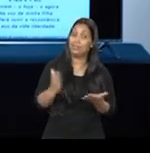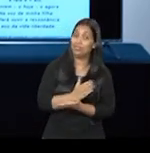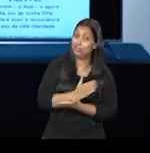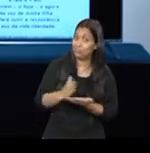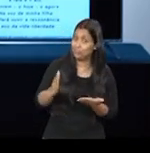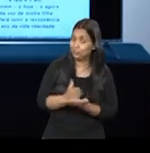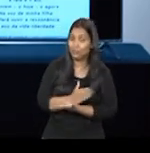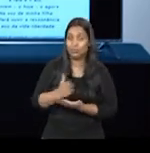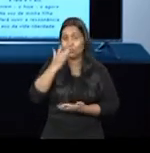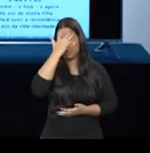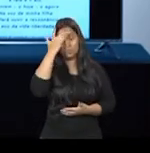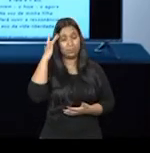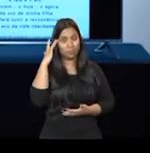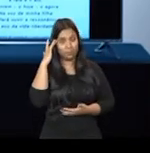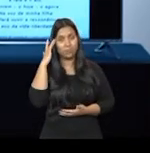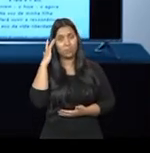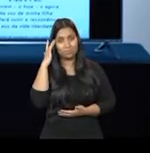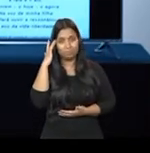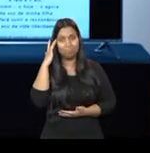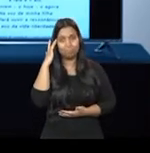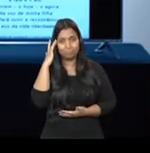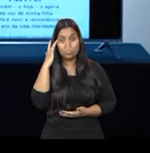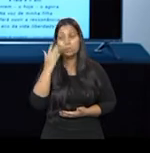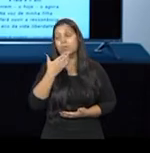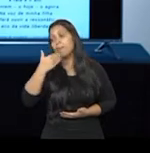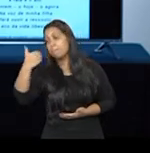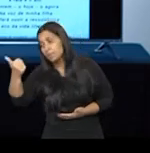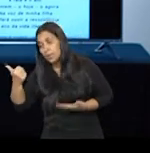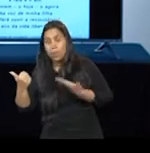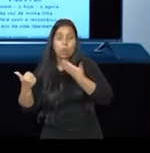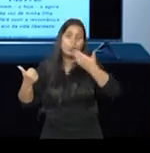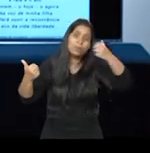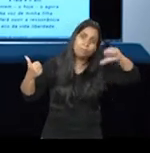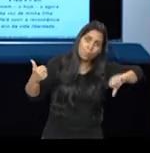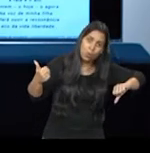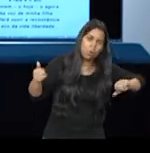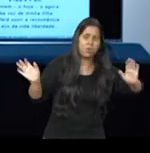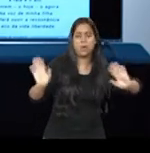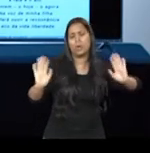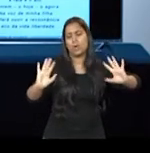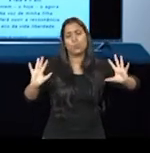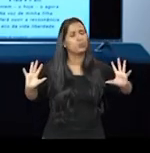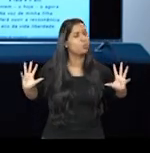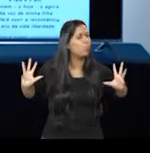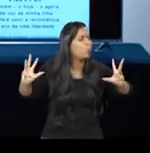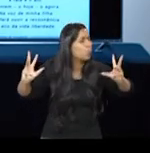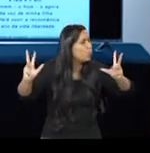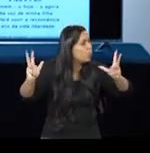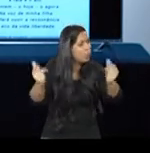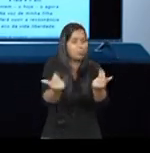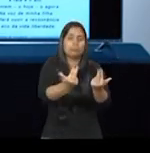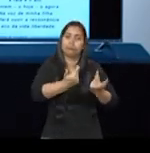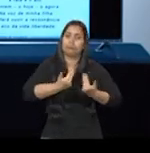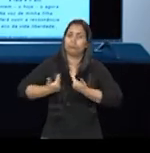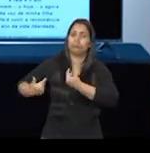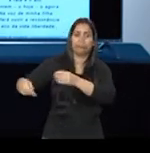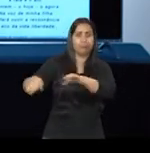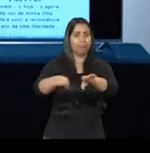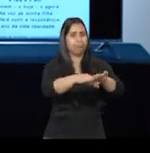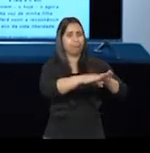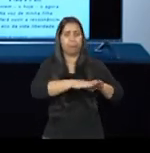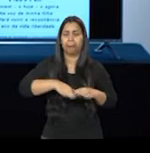gente dividir, né, as pessoas, classificar entre o que é melhor e o que é pior. Todos nós somos seres